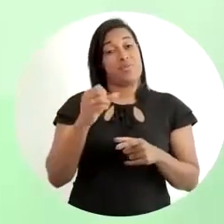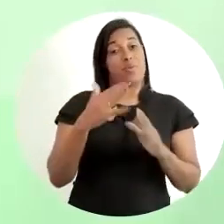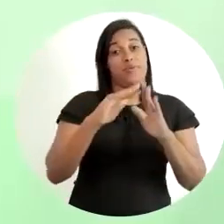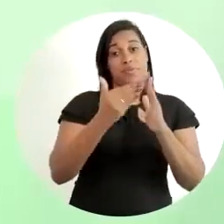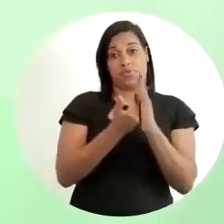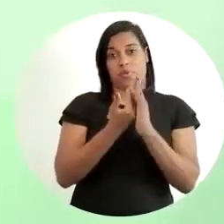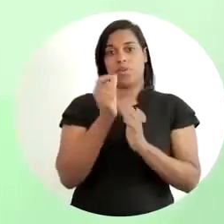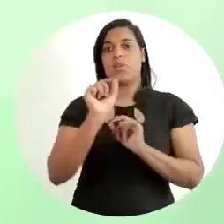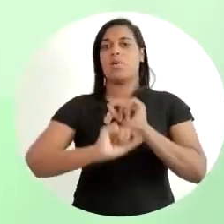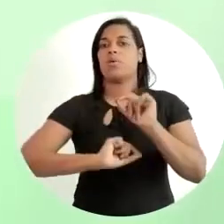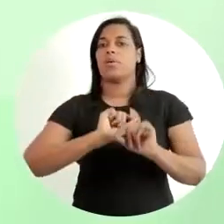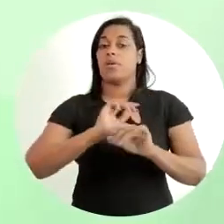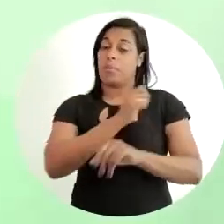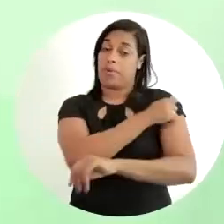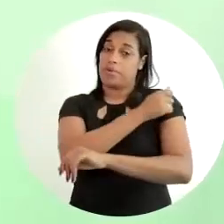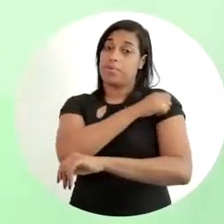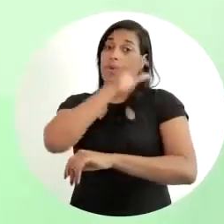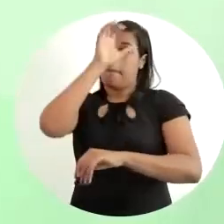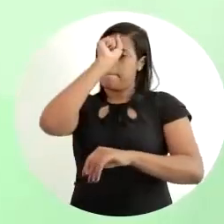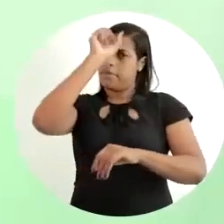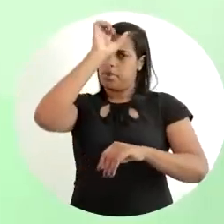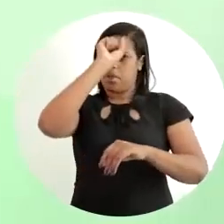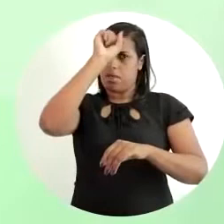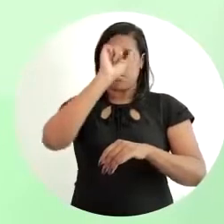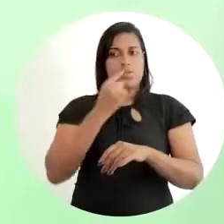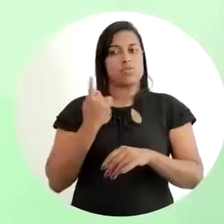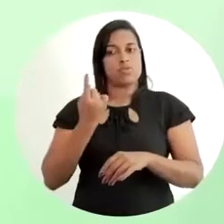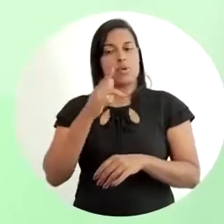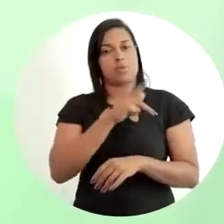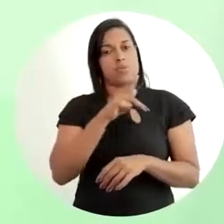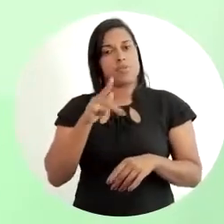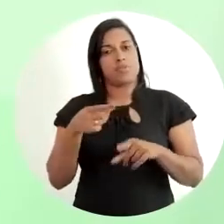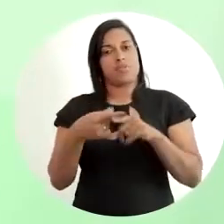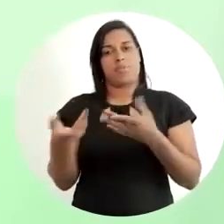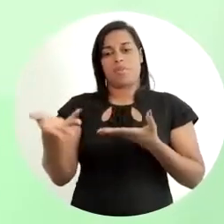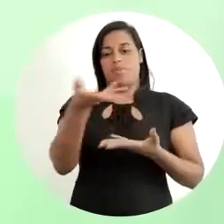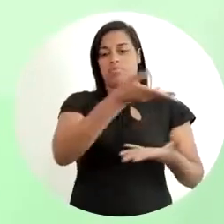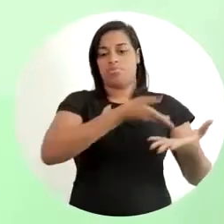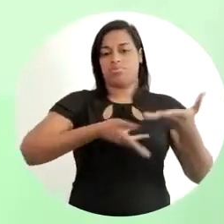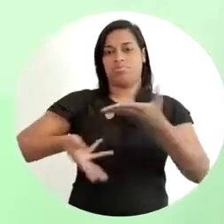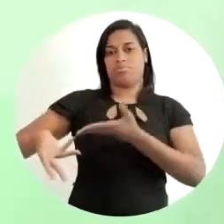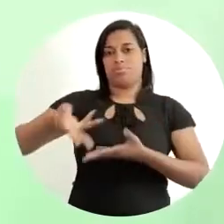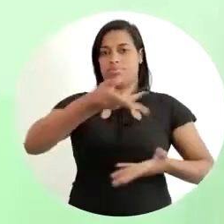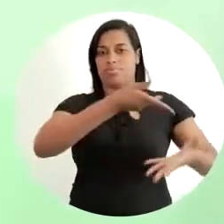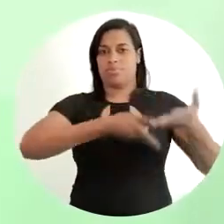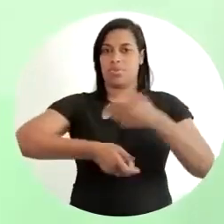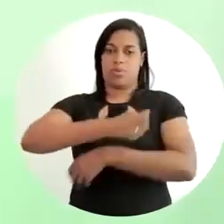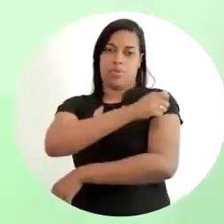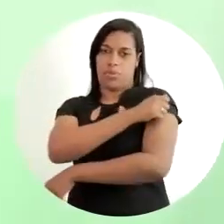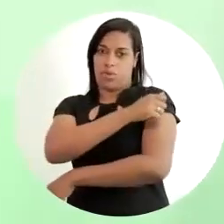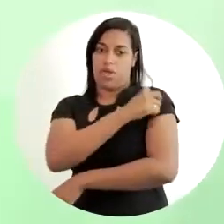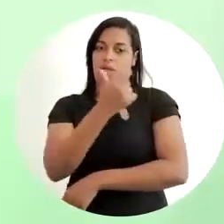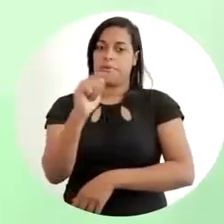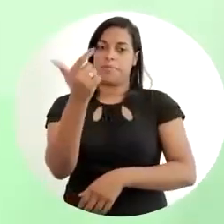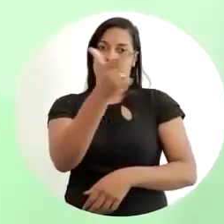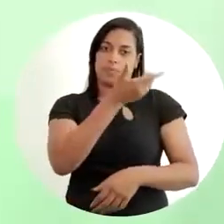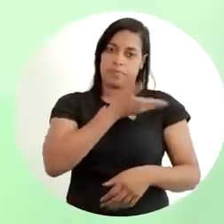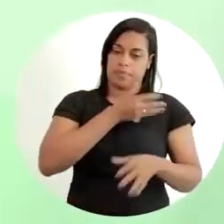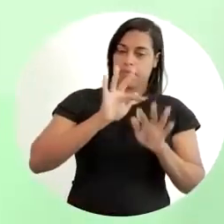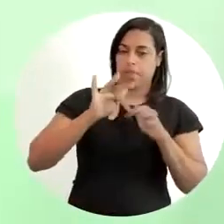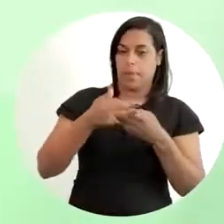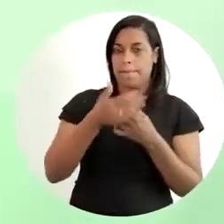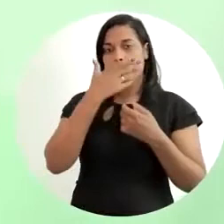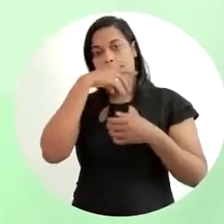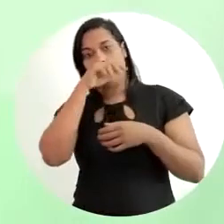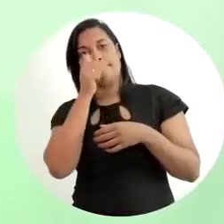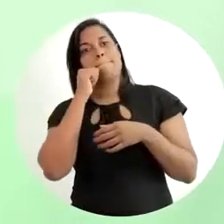Mas, pelo contrário, esse aluno aprende não só com o professor, mas também com o seu colega de sala de aula, com os